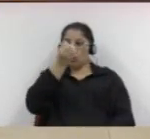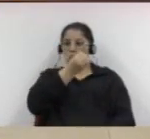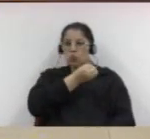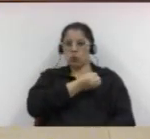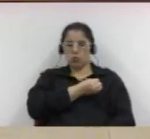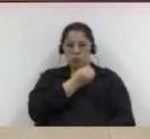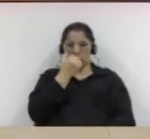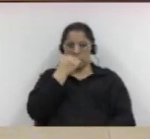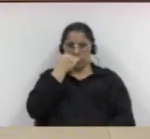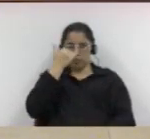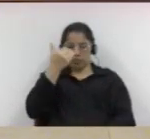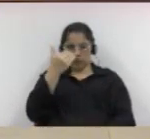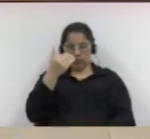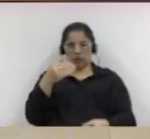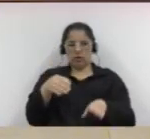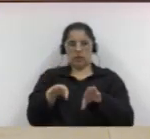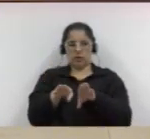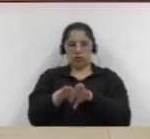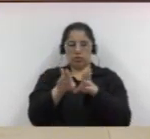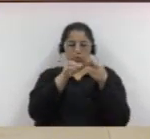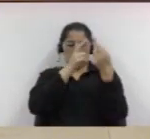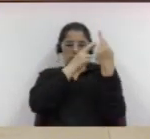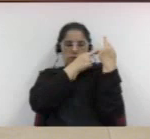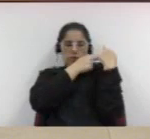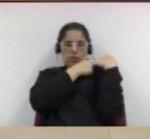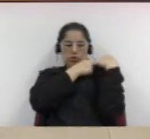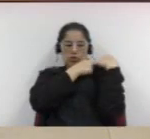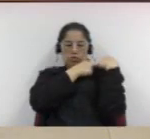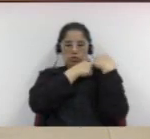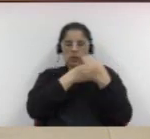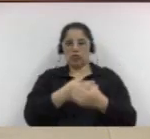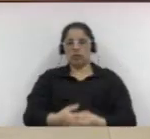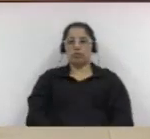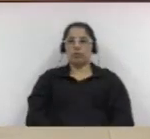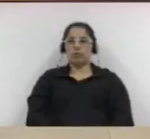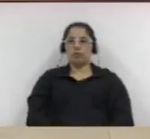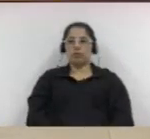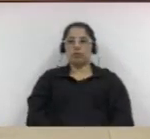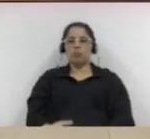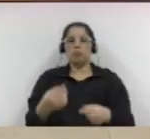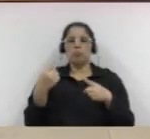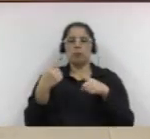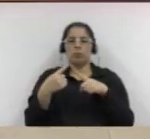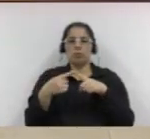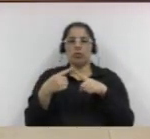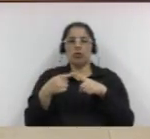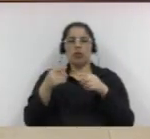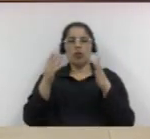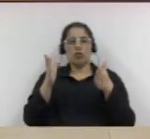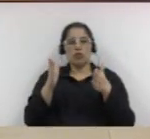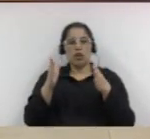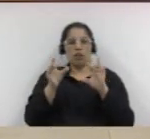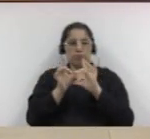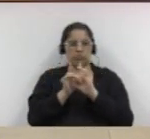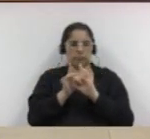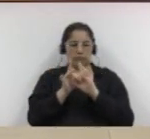do requerimento e o autor do requerimento, visto que o requerimento já se encontra